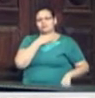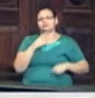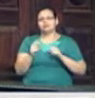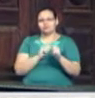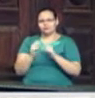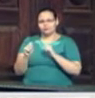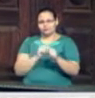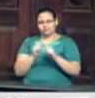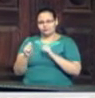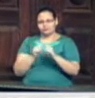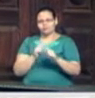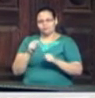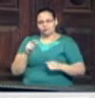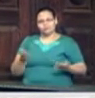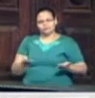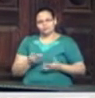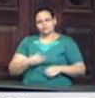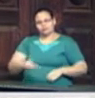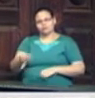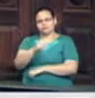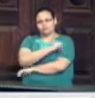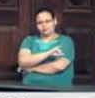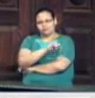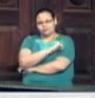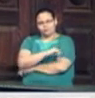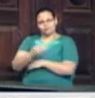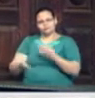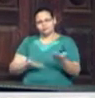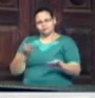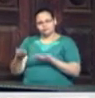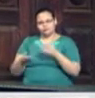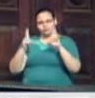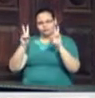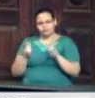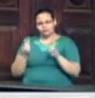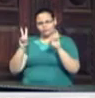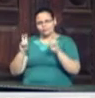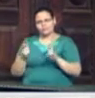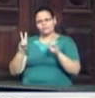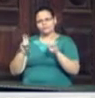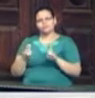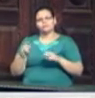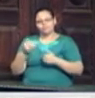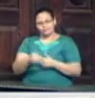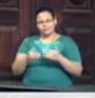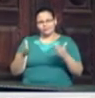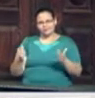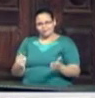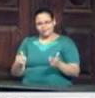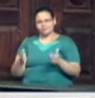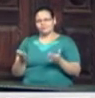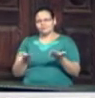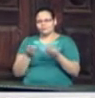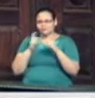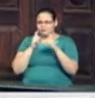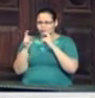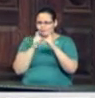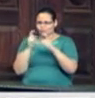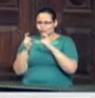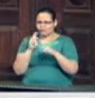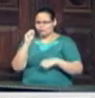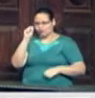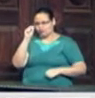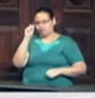que passa o Rio de Janeiro. Já tratamos desse assunto exaustivamente e o pacote que está ora em discussão, já